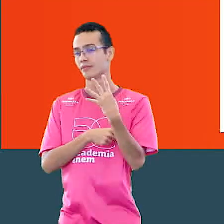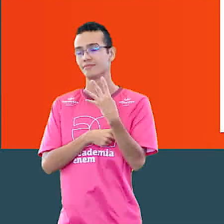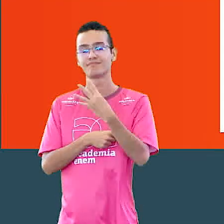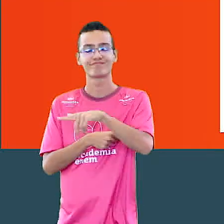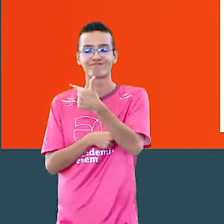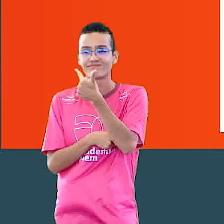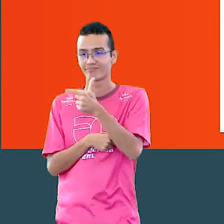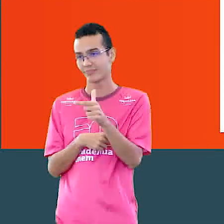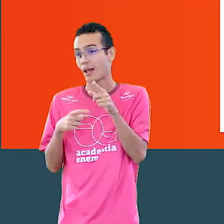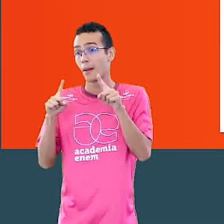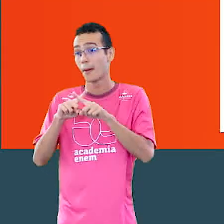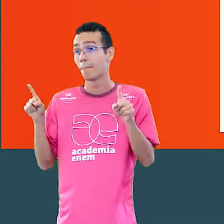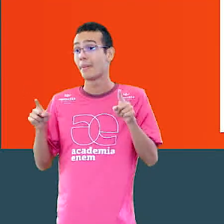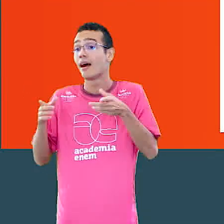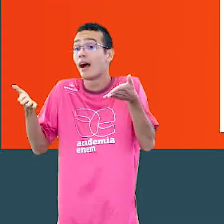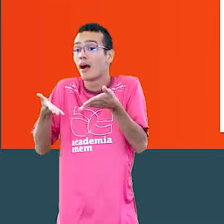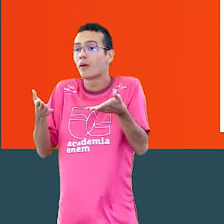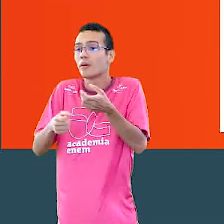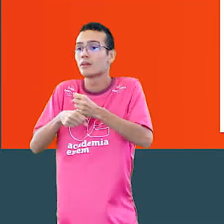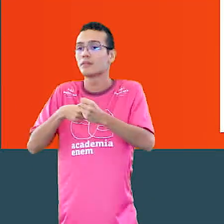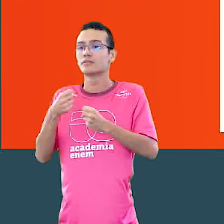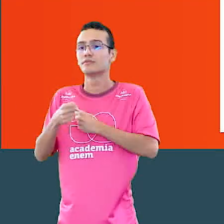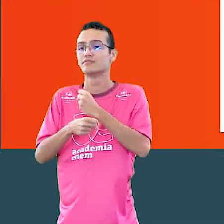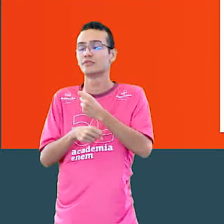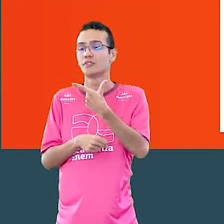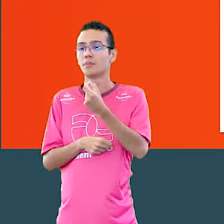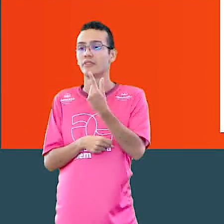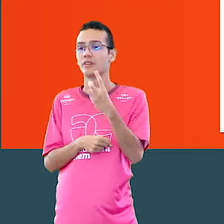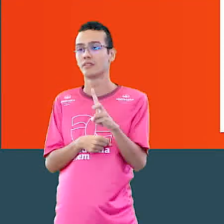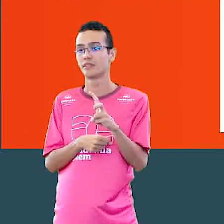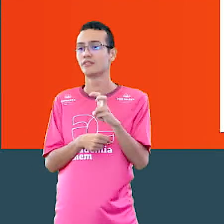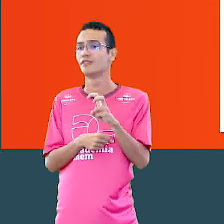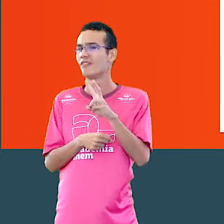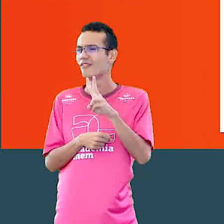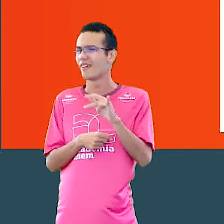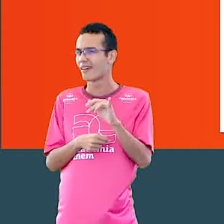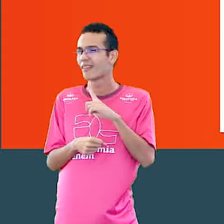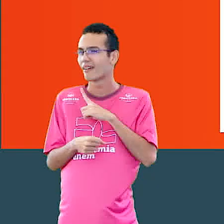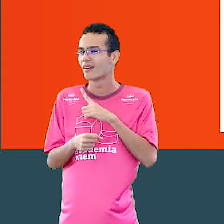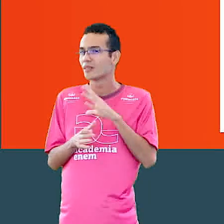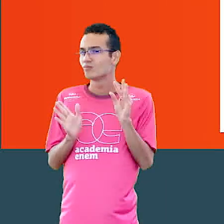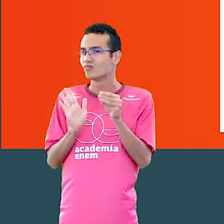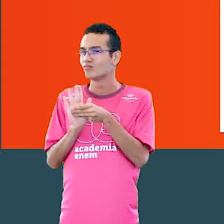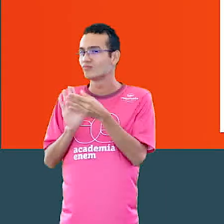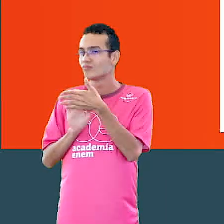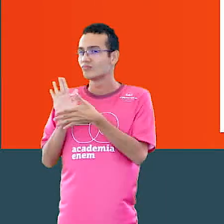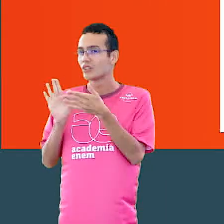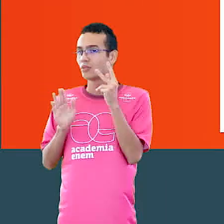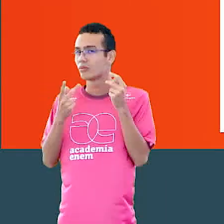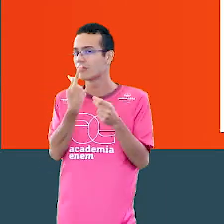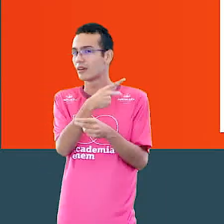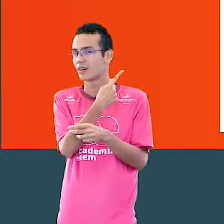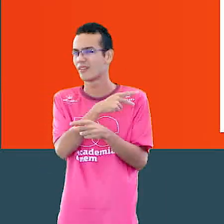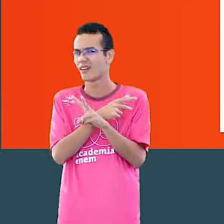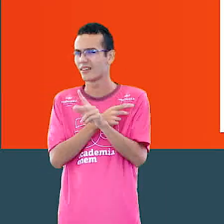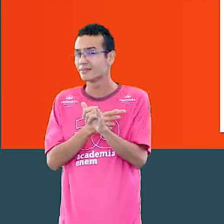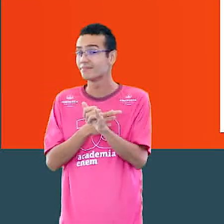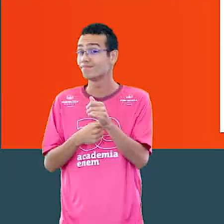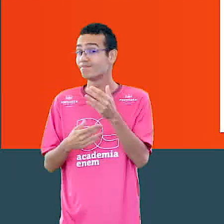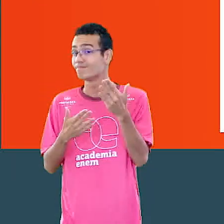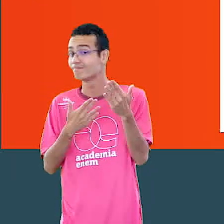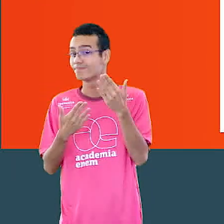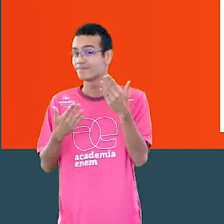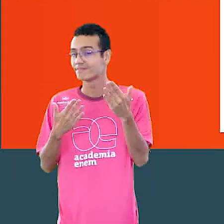que em 2025 vai cair? Poderá. E eu tenho uma aposta. Anote aí, uma dica.